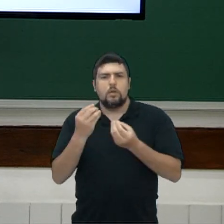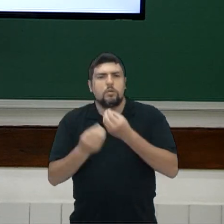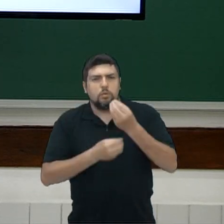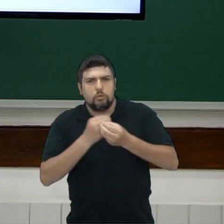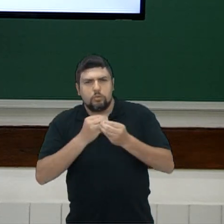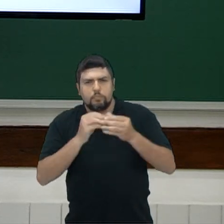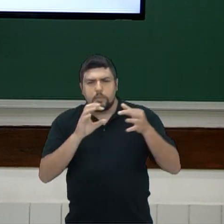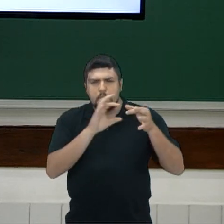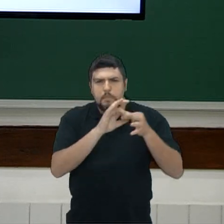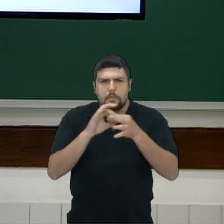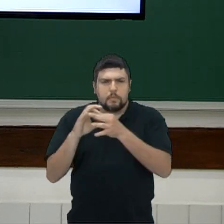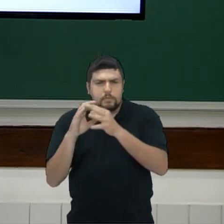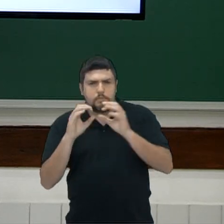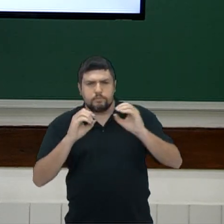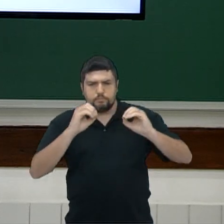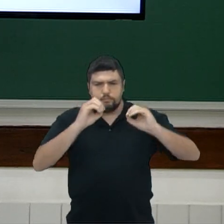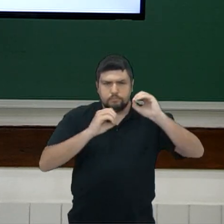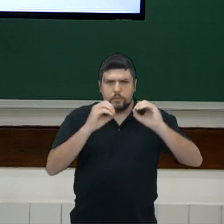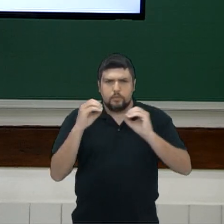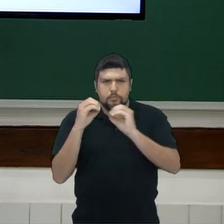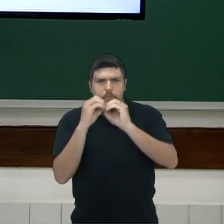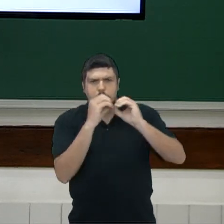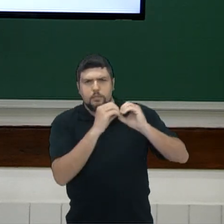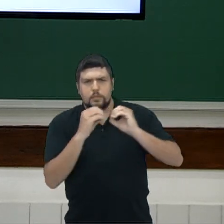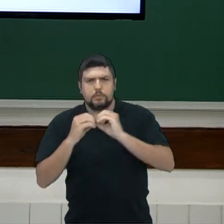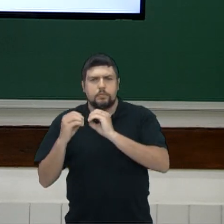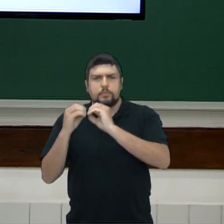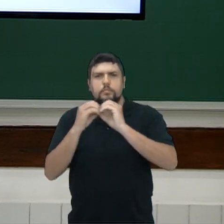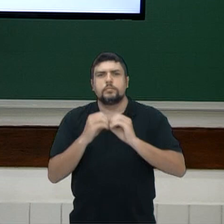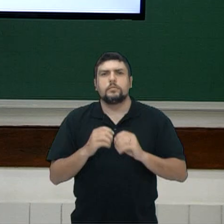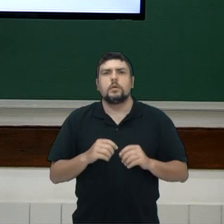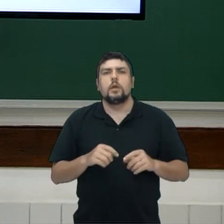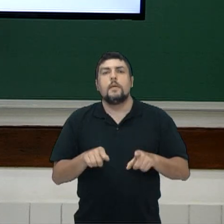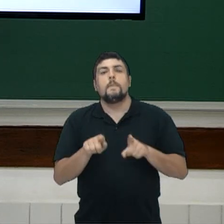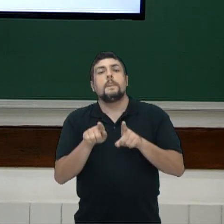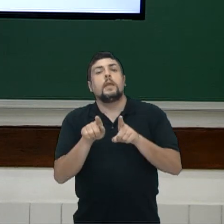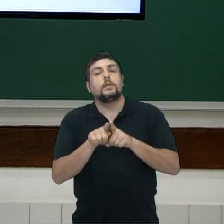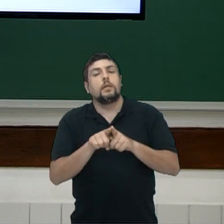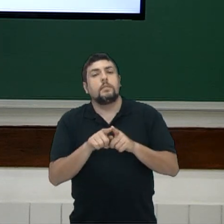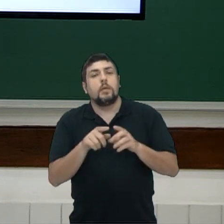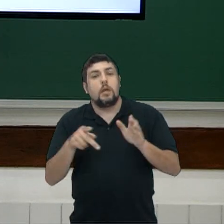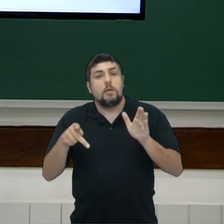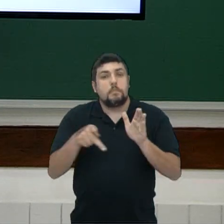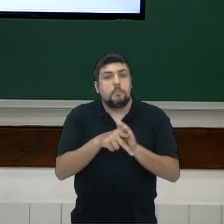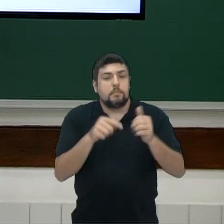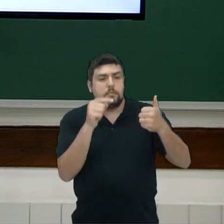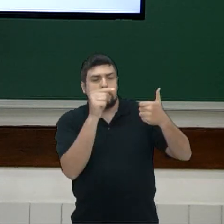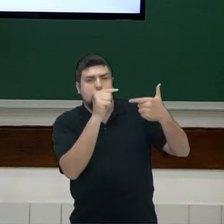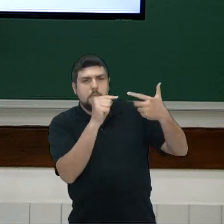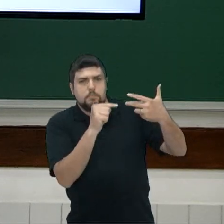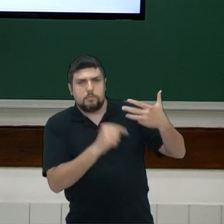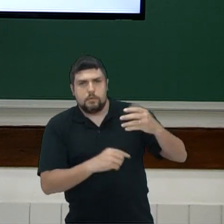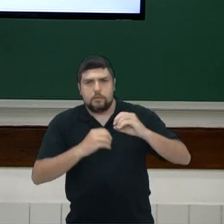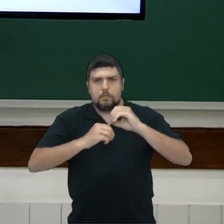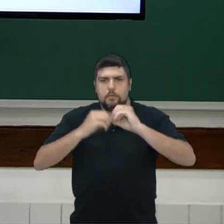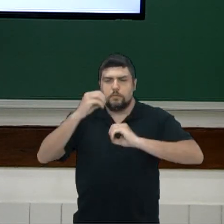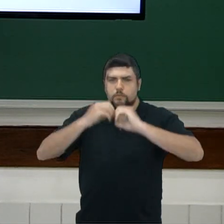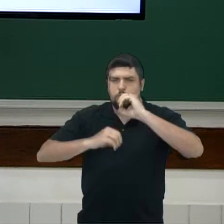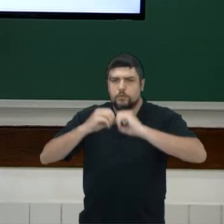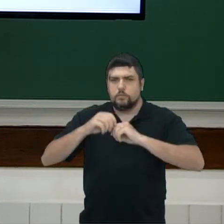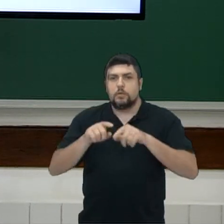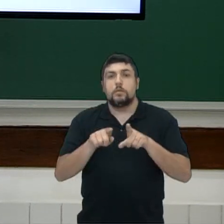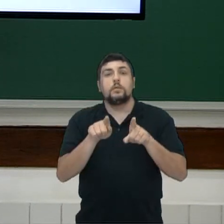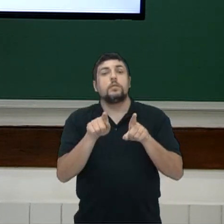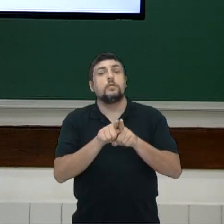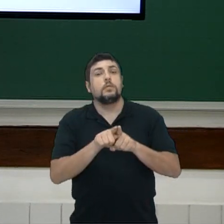montar a estrutura, fórmula molecular, fórmula eletrônica, as propriedades dos compostos moleculares, além, claro,